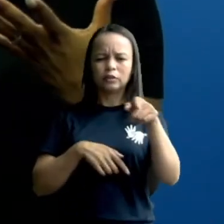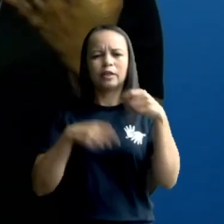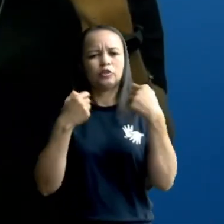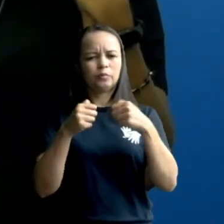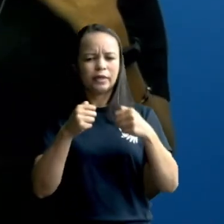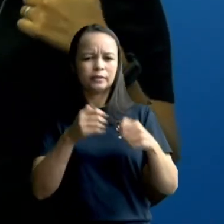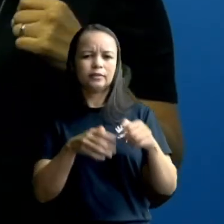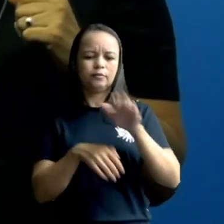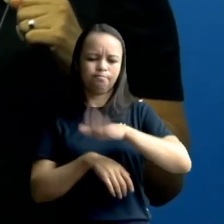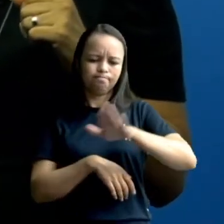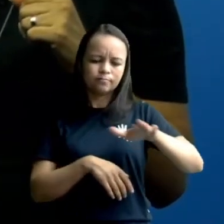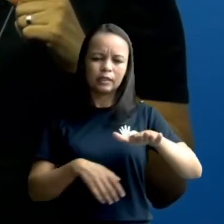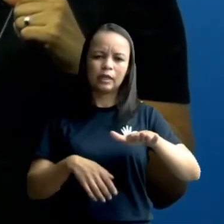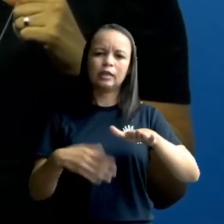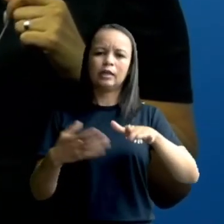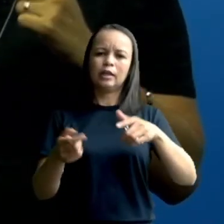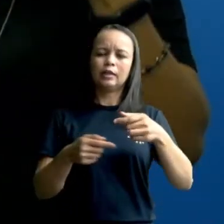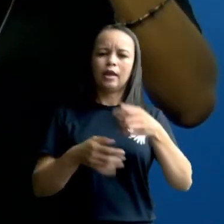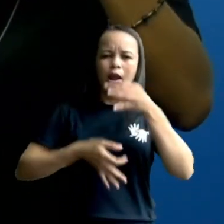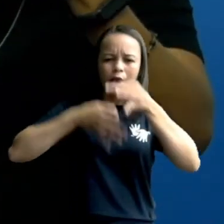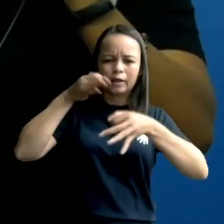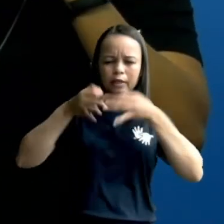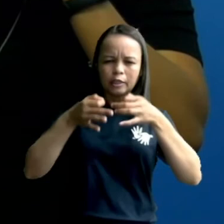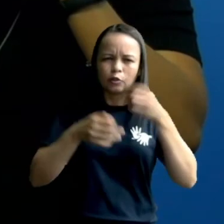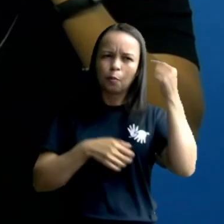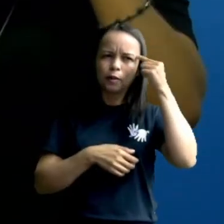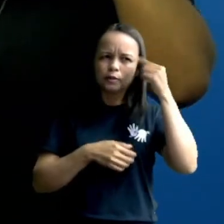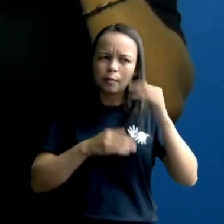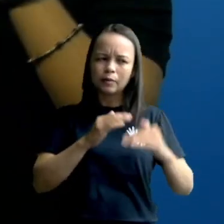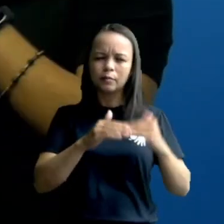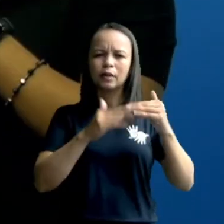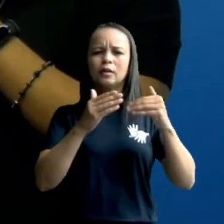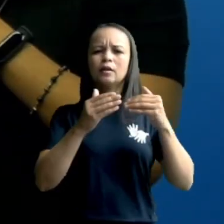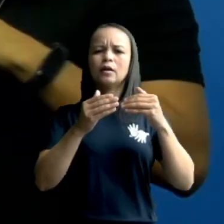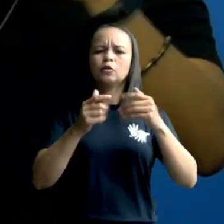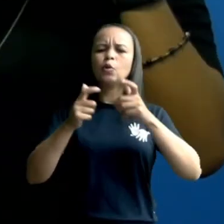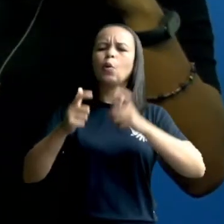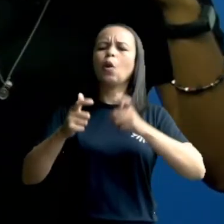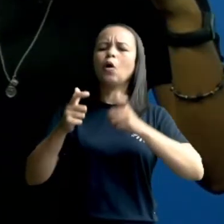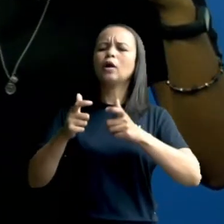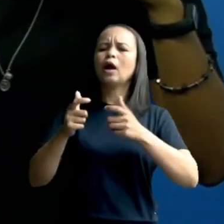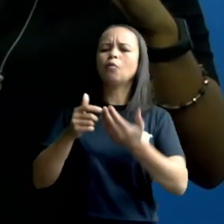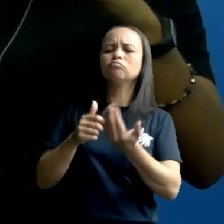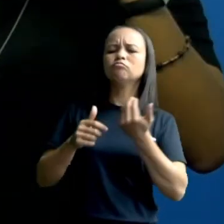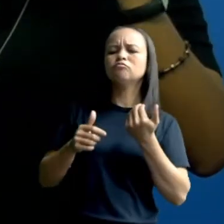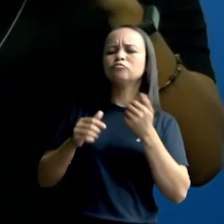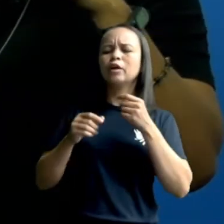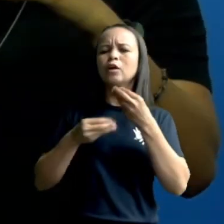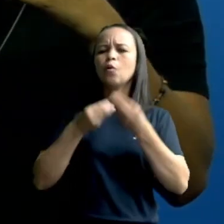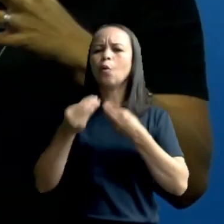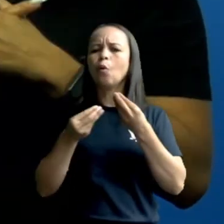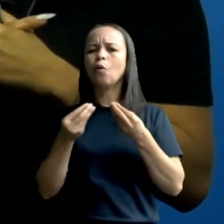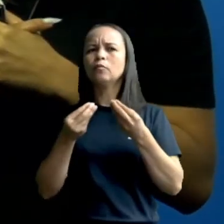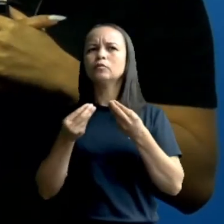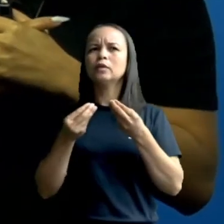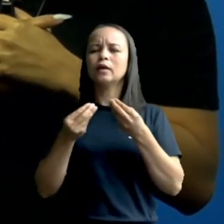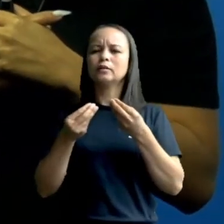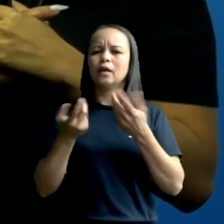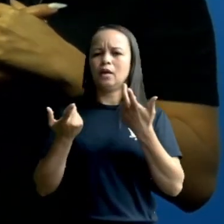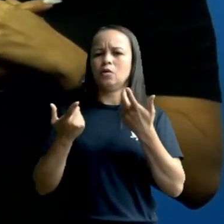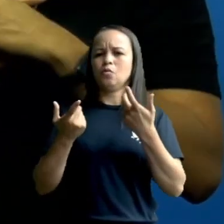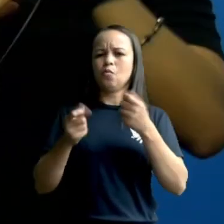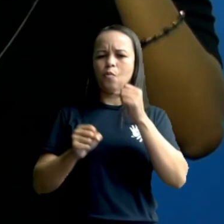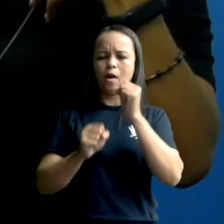devem crescer com esse pensamento também. De onde é que vem? De onde foi que veio? Será que teve uma produção